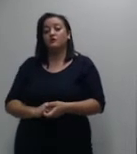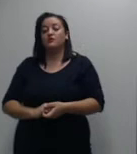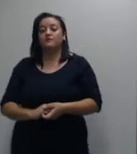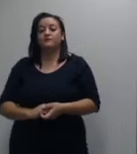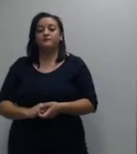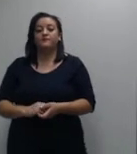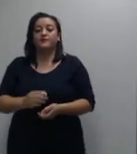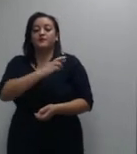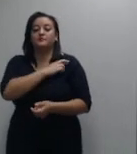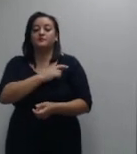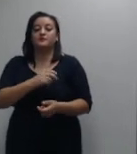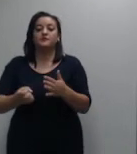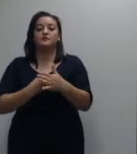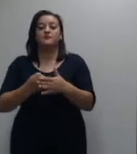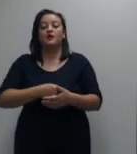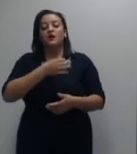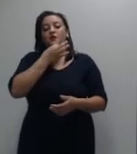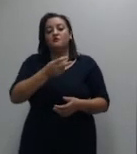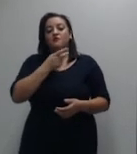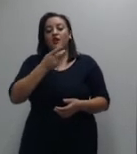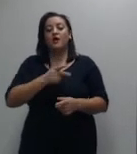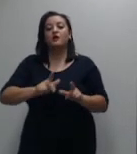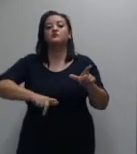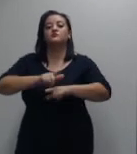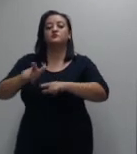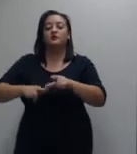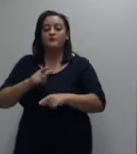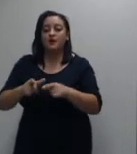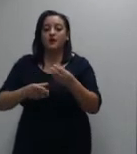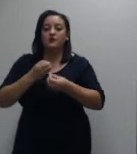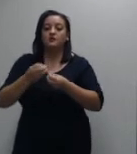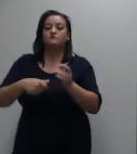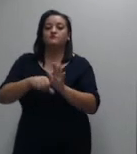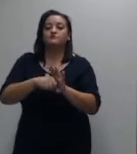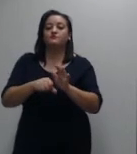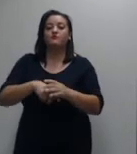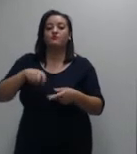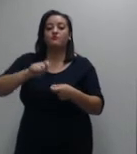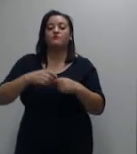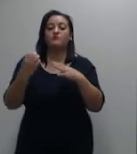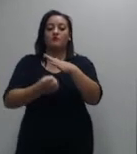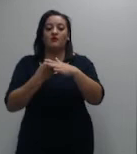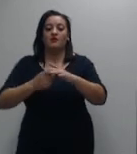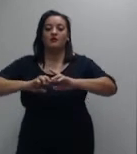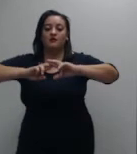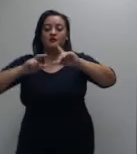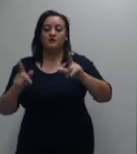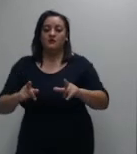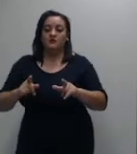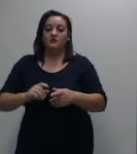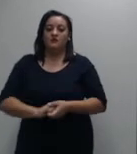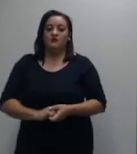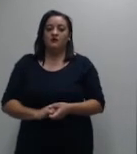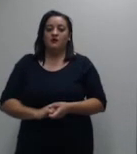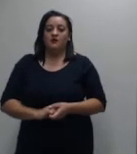entendeu confirmar os serviços por indevidamente prestado pela empresa diversa da Apotec